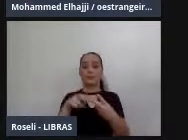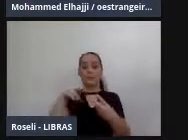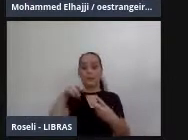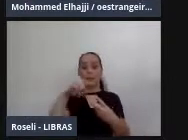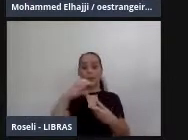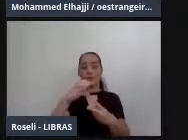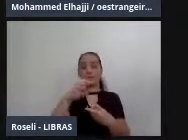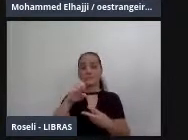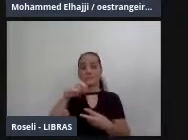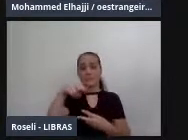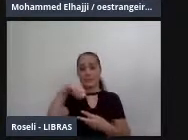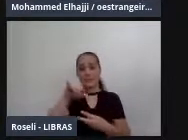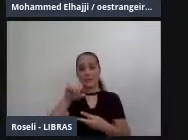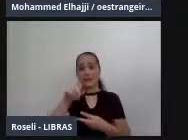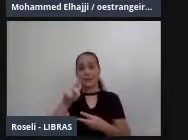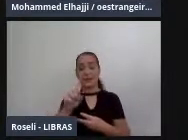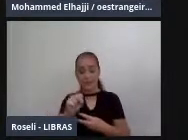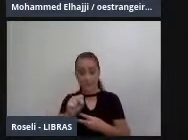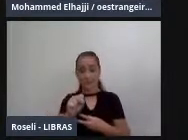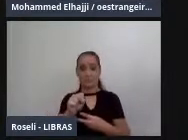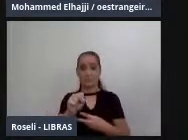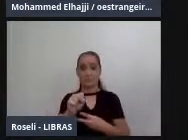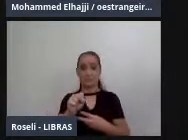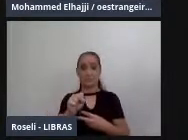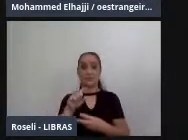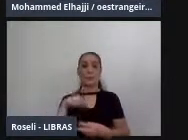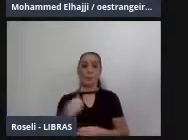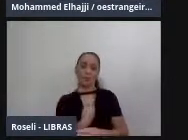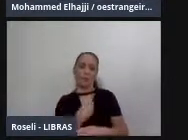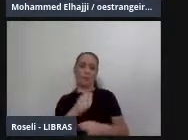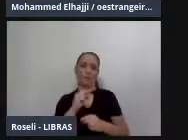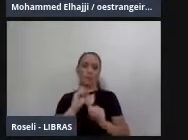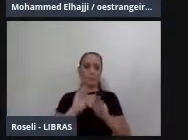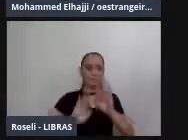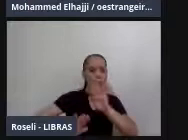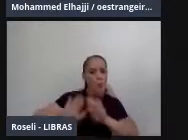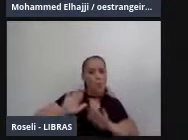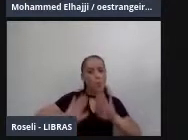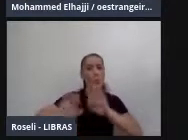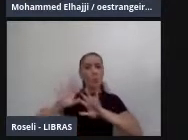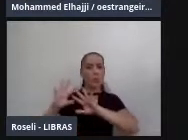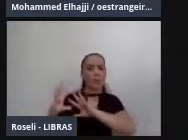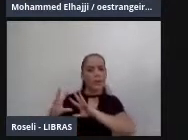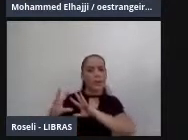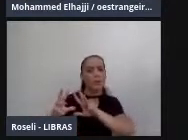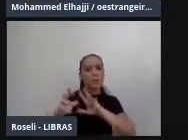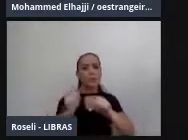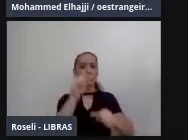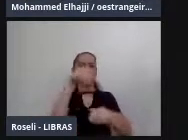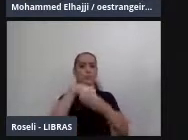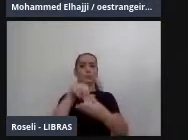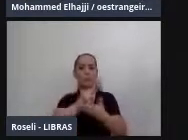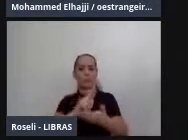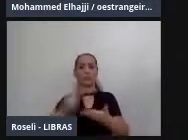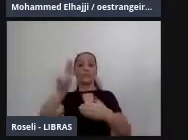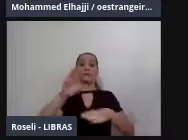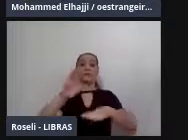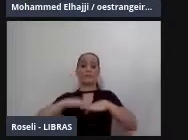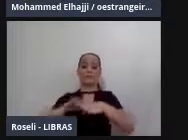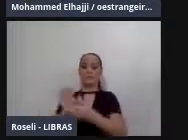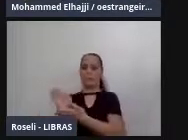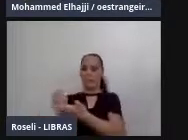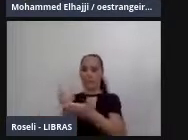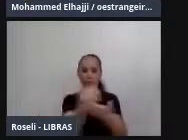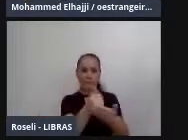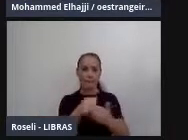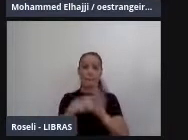não é a cátedra, a gente tem esse cuidado de abranger tudo que está sendo feito na universidade sobre o tema do